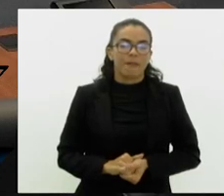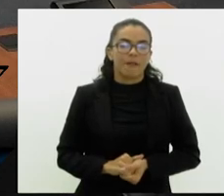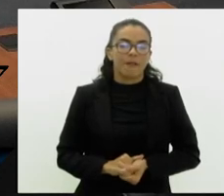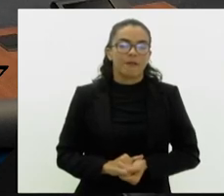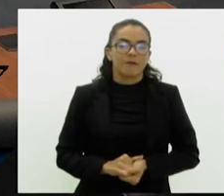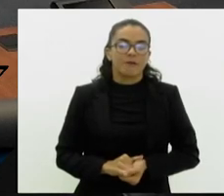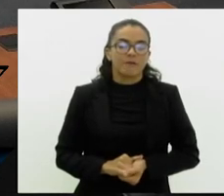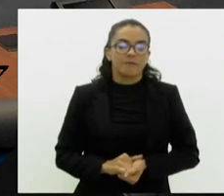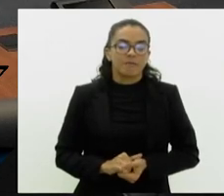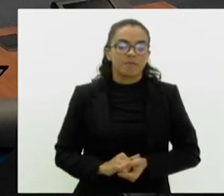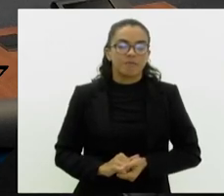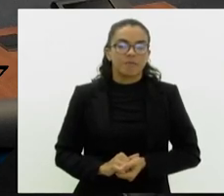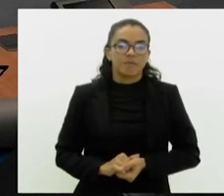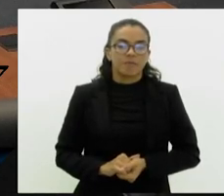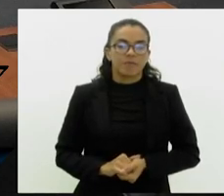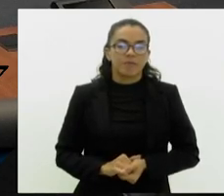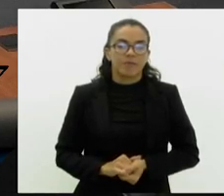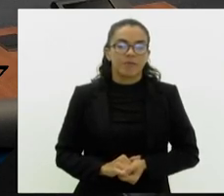deputado